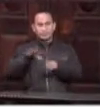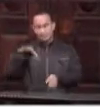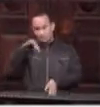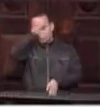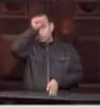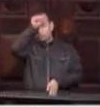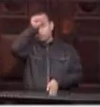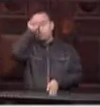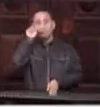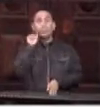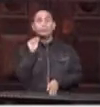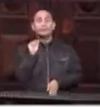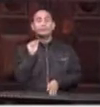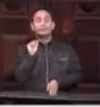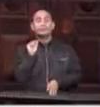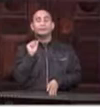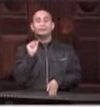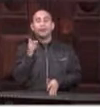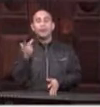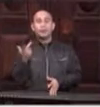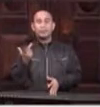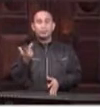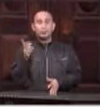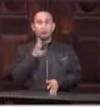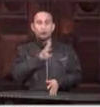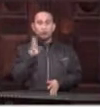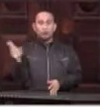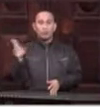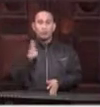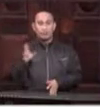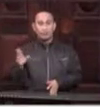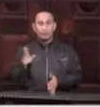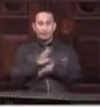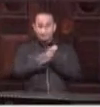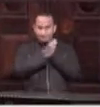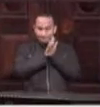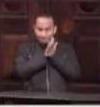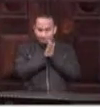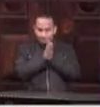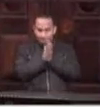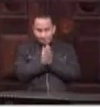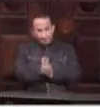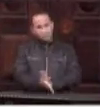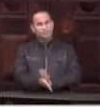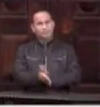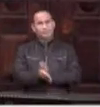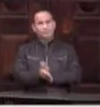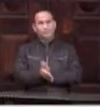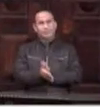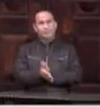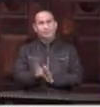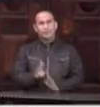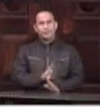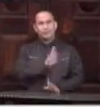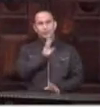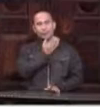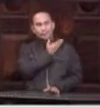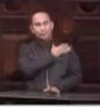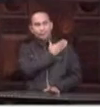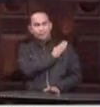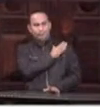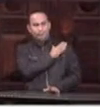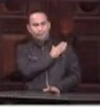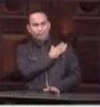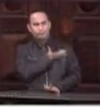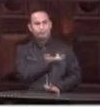que é isso? Isso se chama racismo religioso. Uma parcela da nossa população